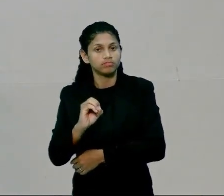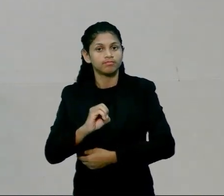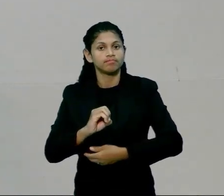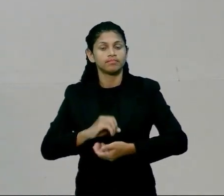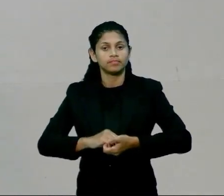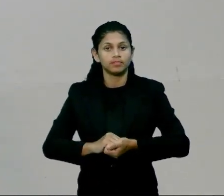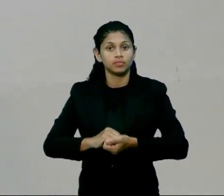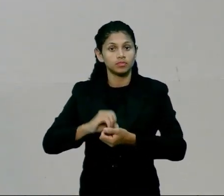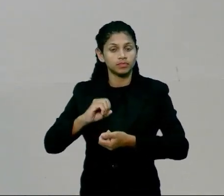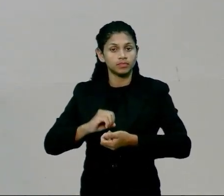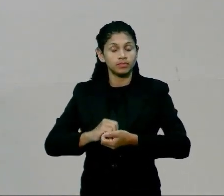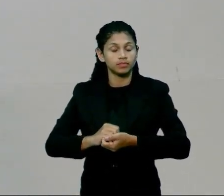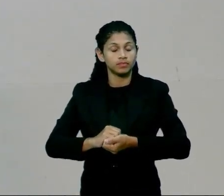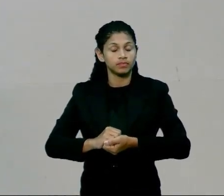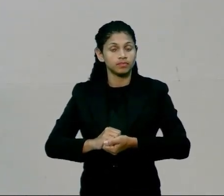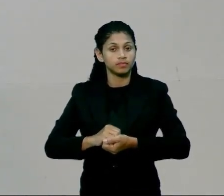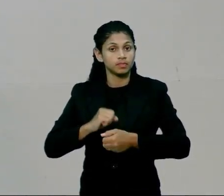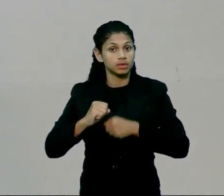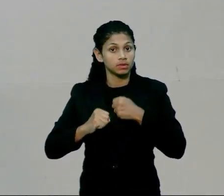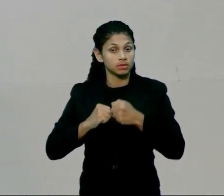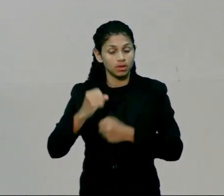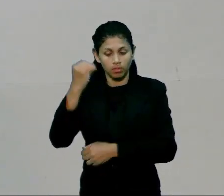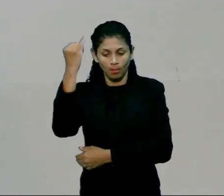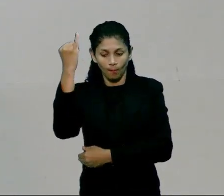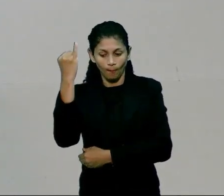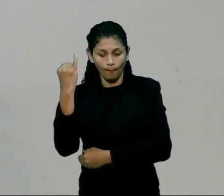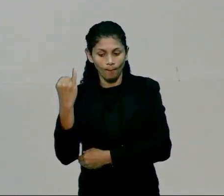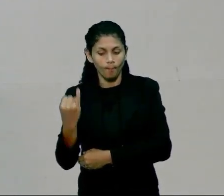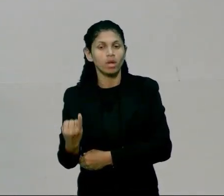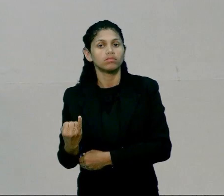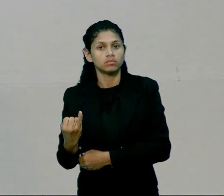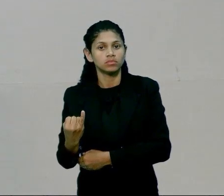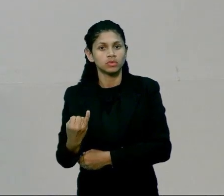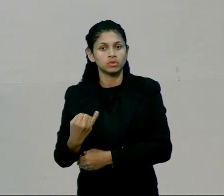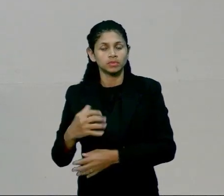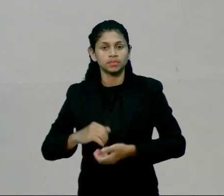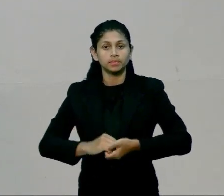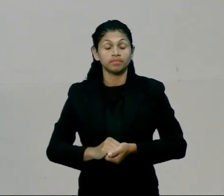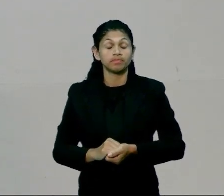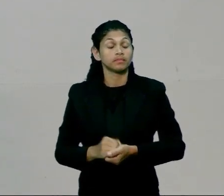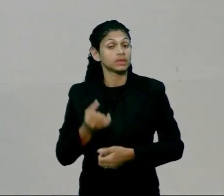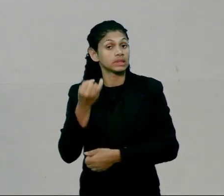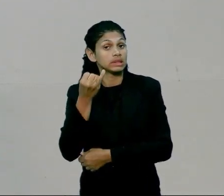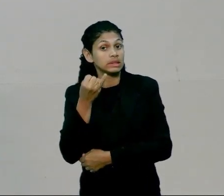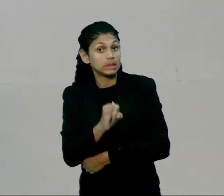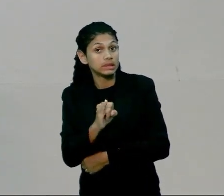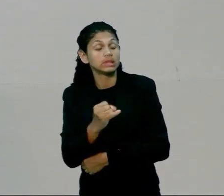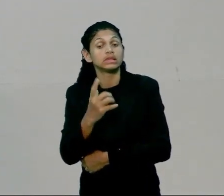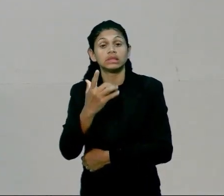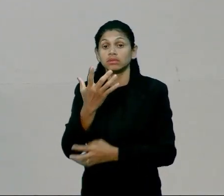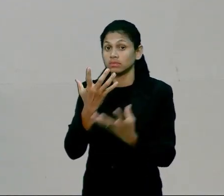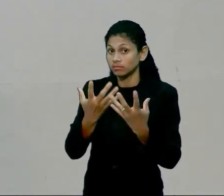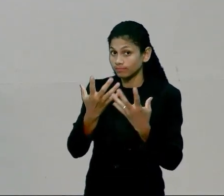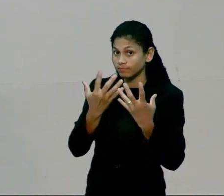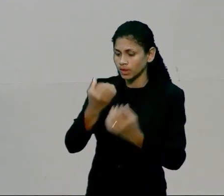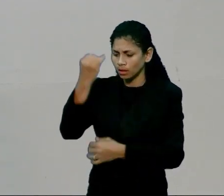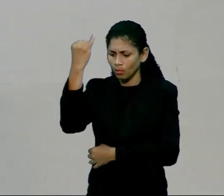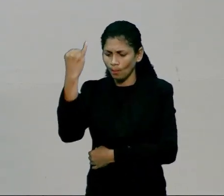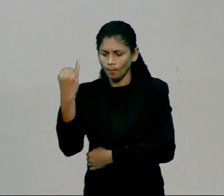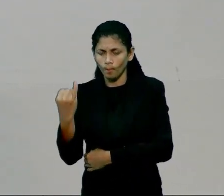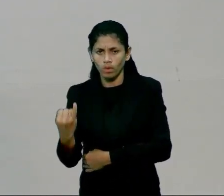energia e resultar no meu emagrecimento. Então, se eu quero emagrecer, não faz sentido eu